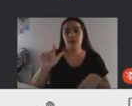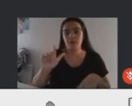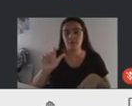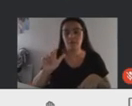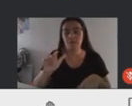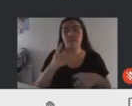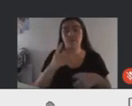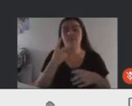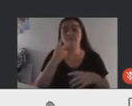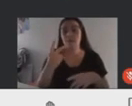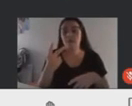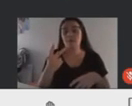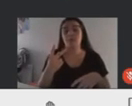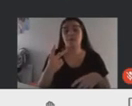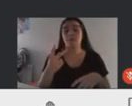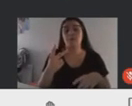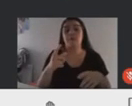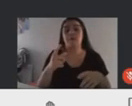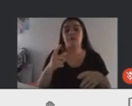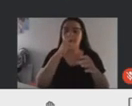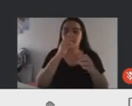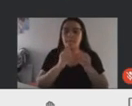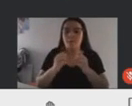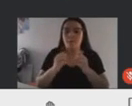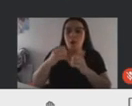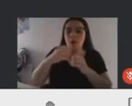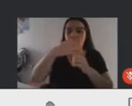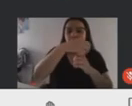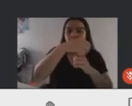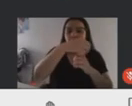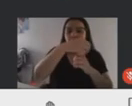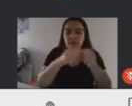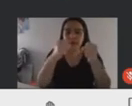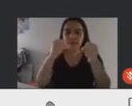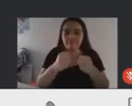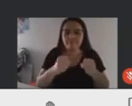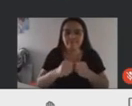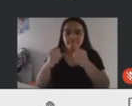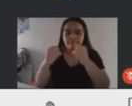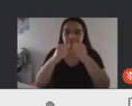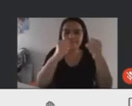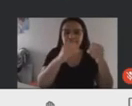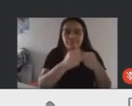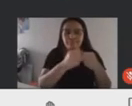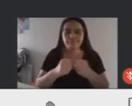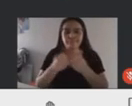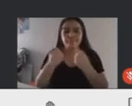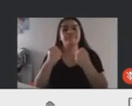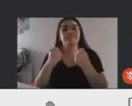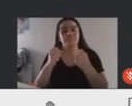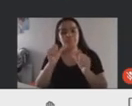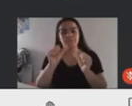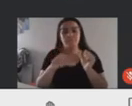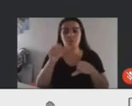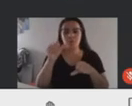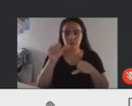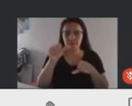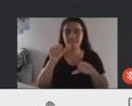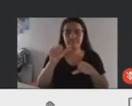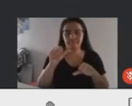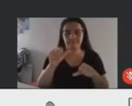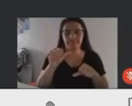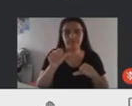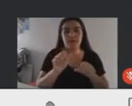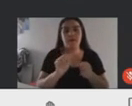moléculas orgânicas, são capazes de oxidar a matéria orgânica nas amostras e aí liberar os elementos